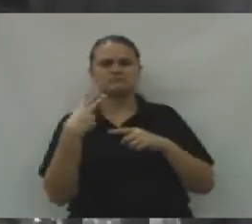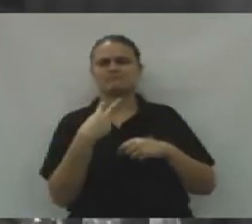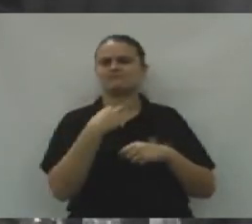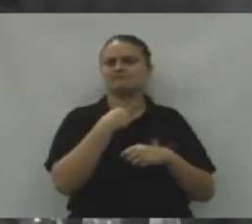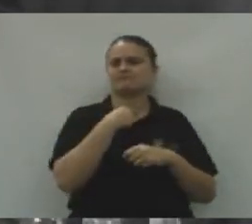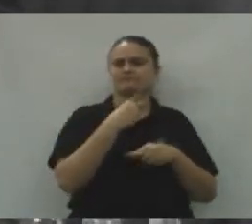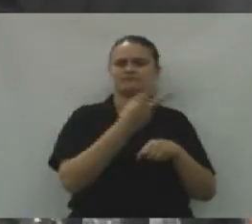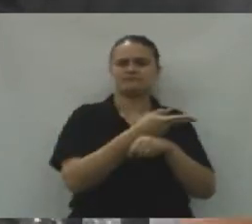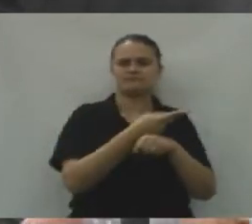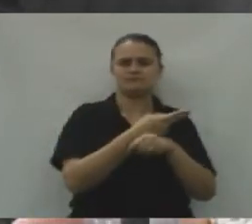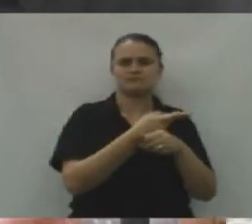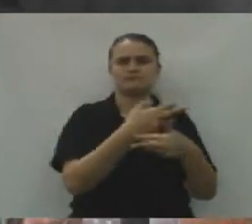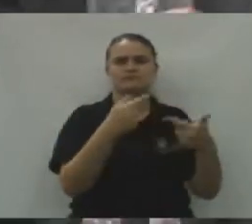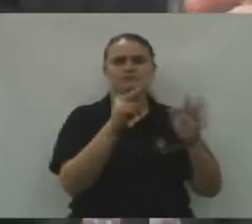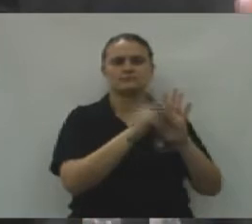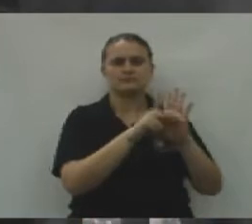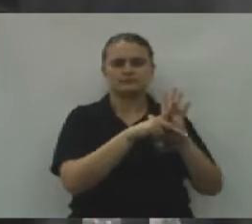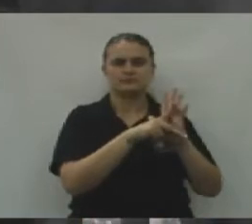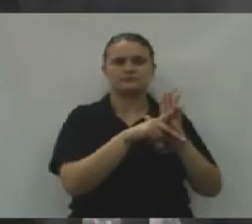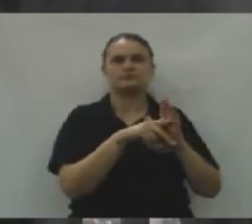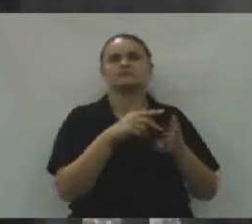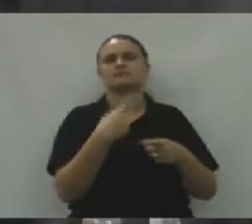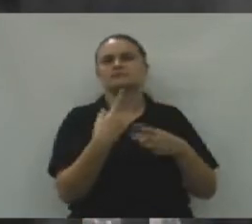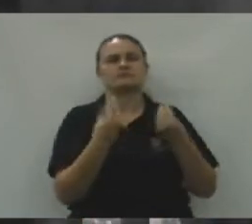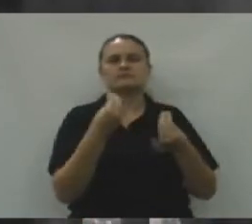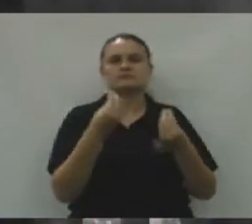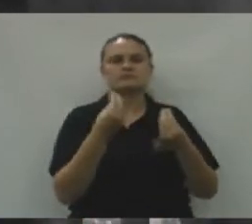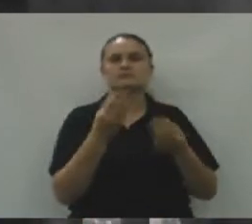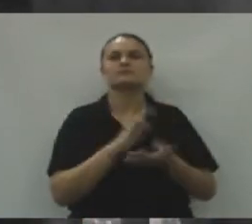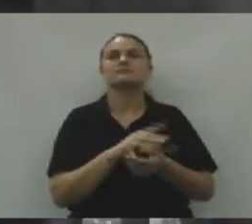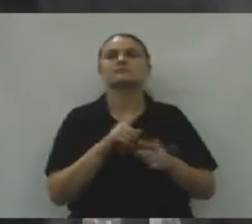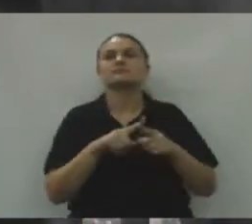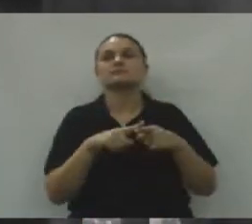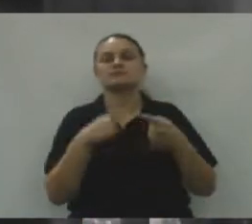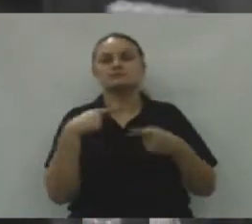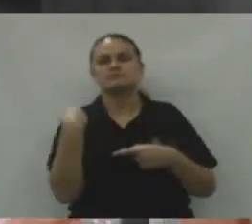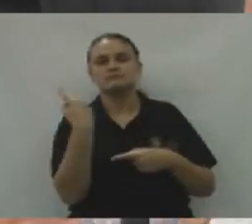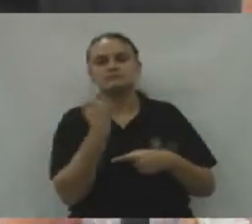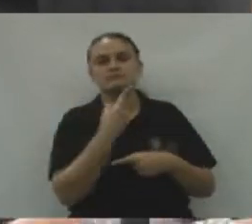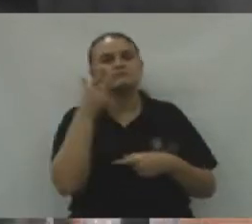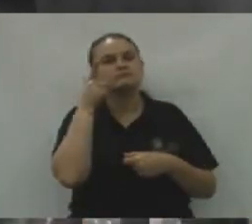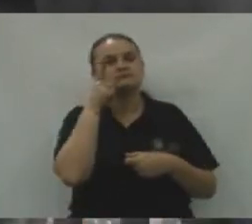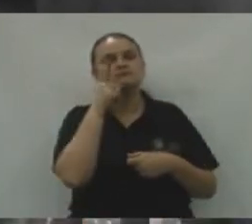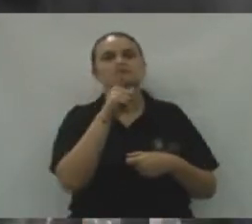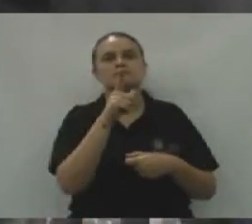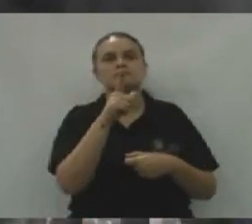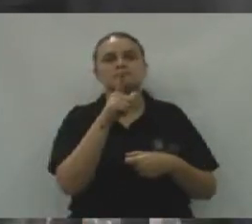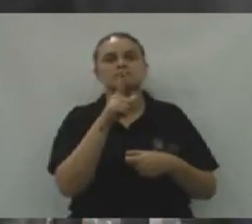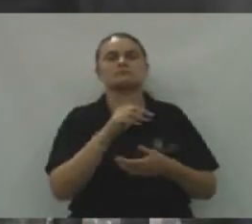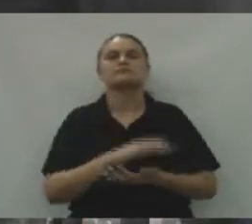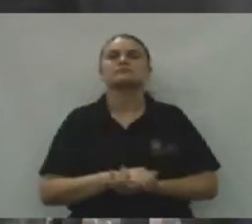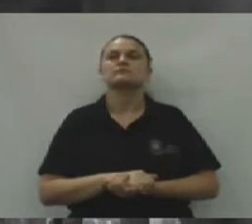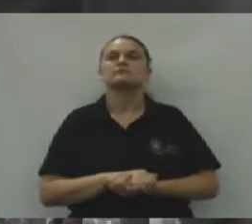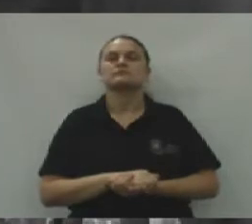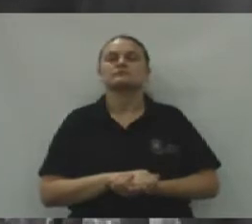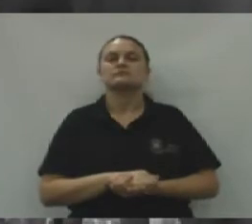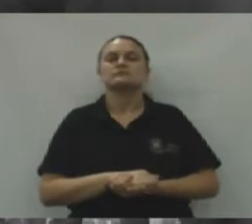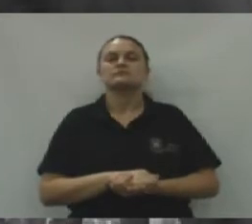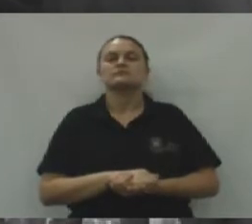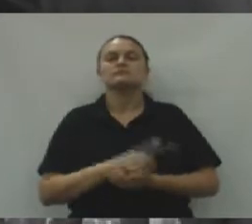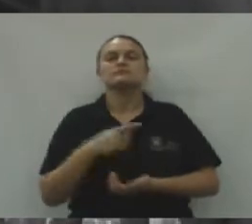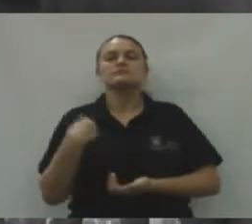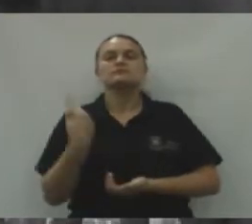ir atrás de projetos desse tipo e tudo mais, mas a gente conseguiu. Então, conseguimos algo